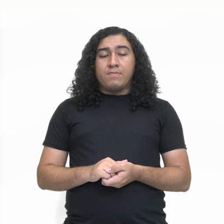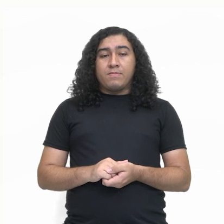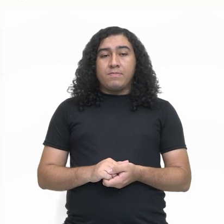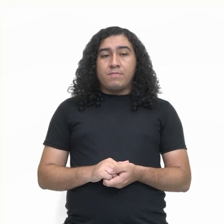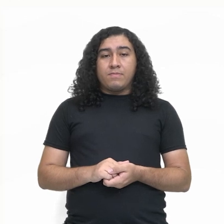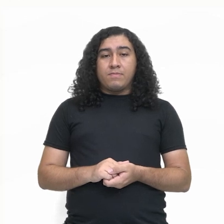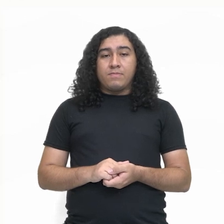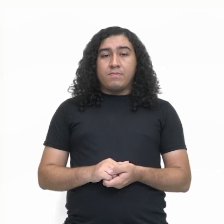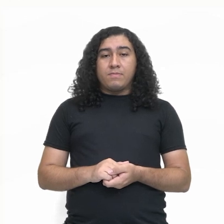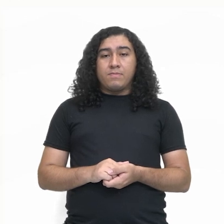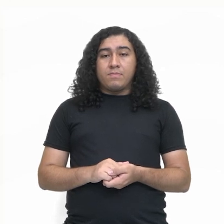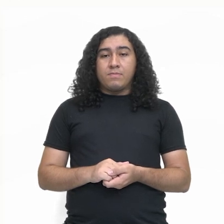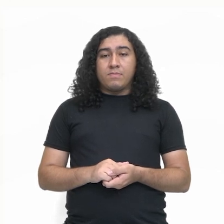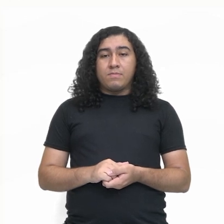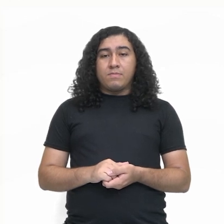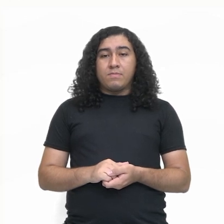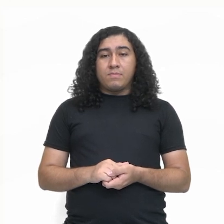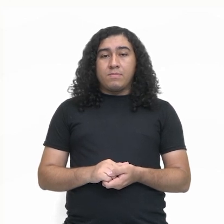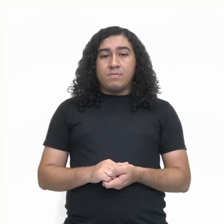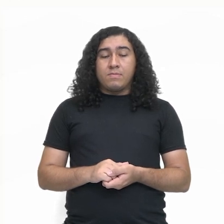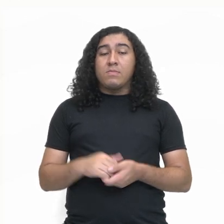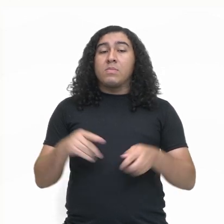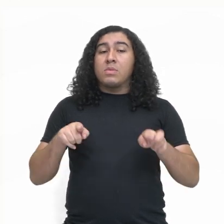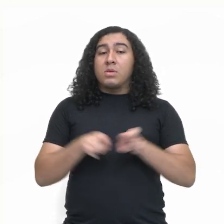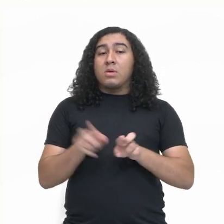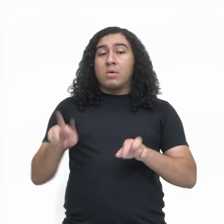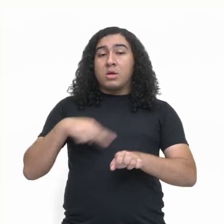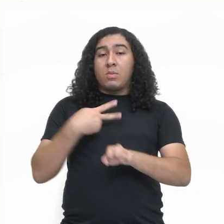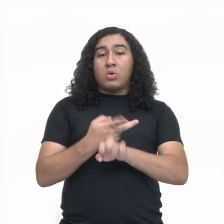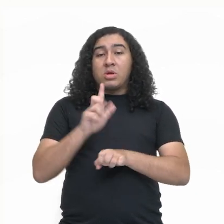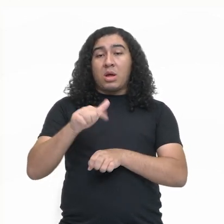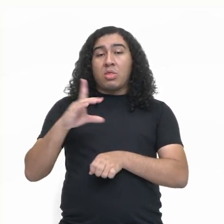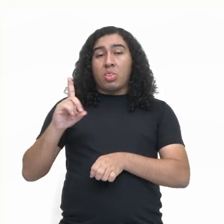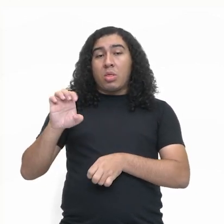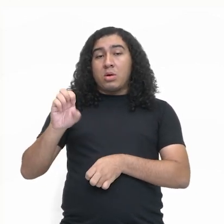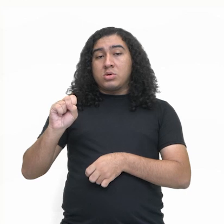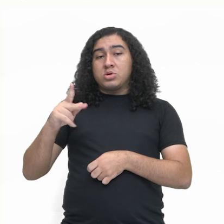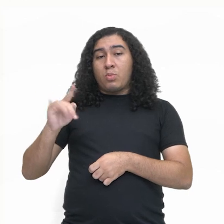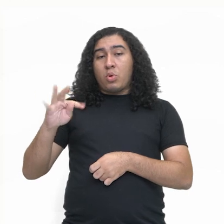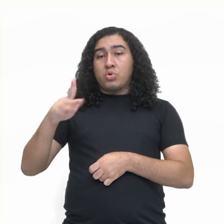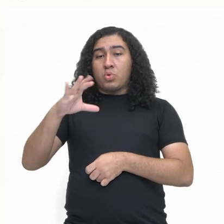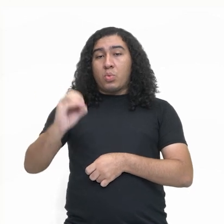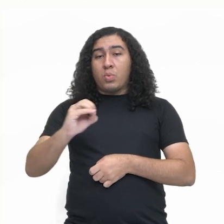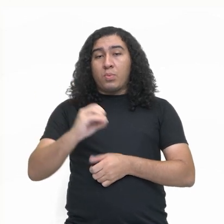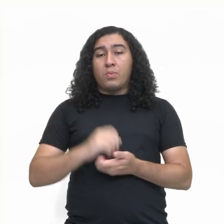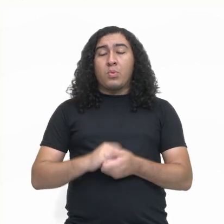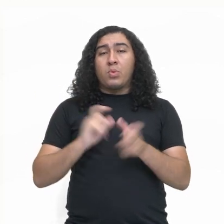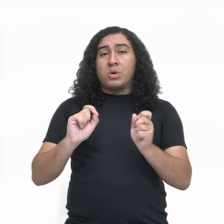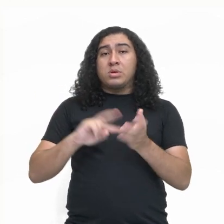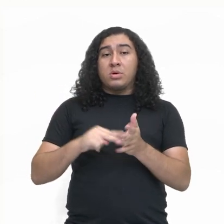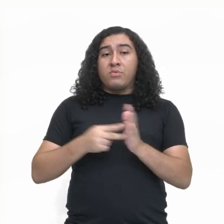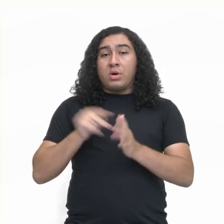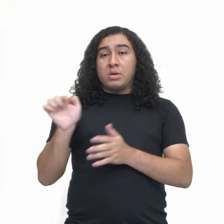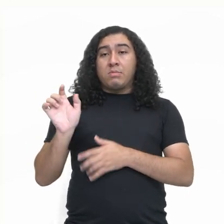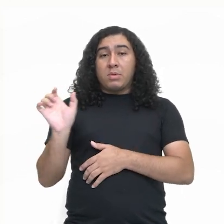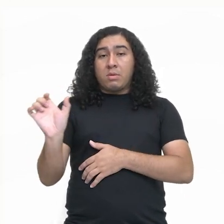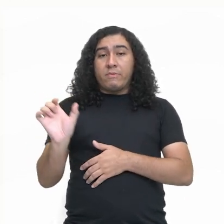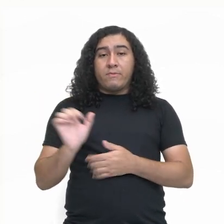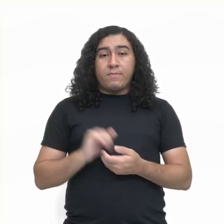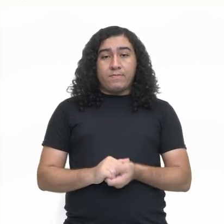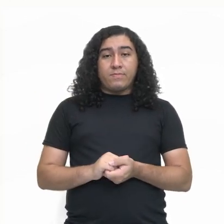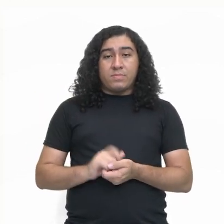o paternalismo, o poder de pai. Depois, pelo poder despótico. O que era o poder despótico? Aquele